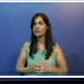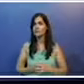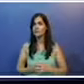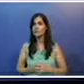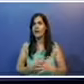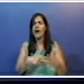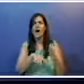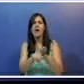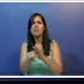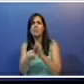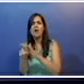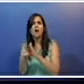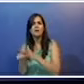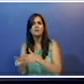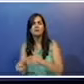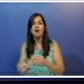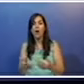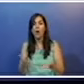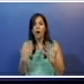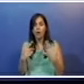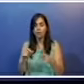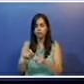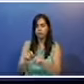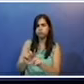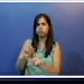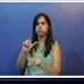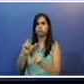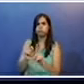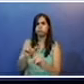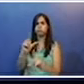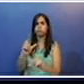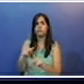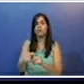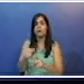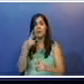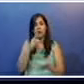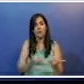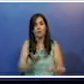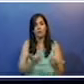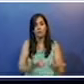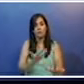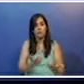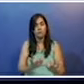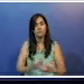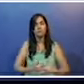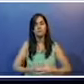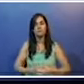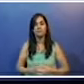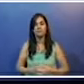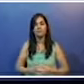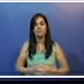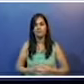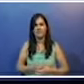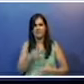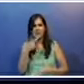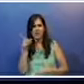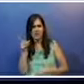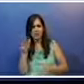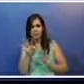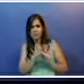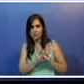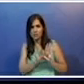Alternativa C: analisar o calor do GLP enquanto a água estiver em processo de ebulição. Isso é falado no